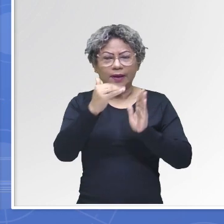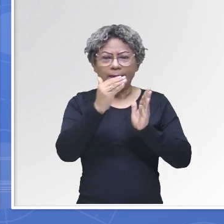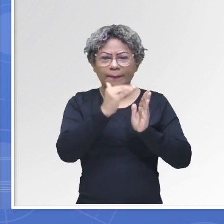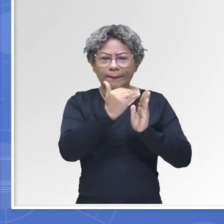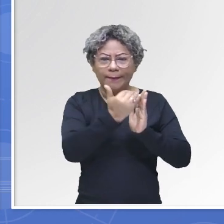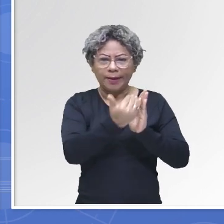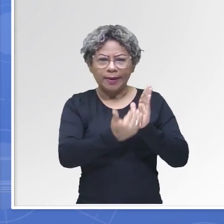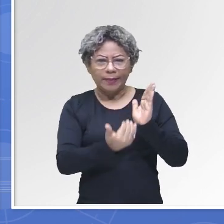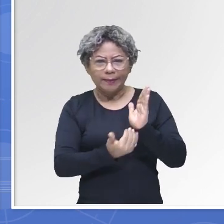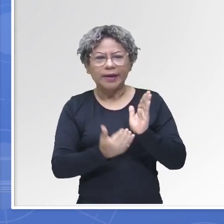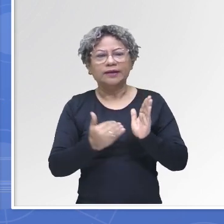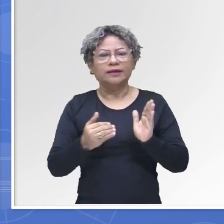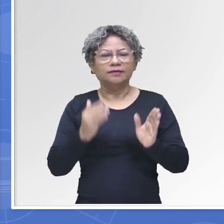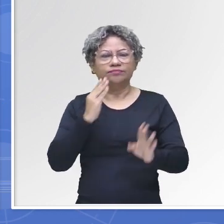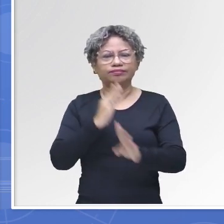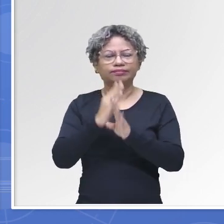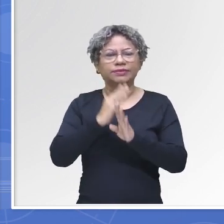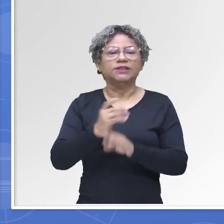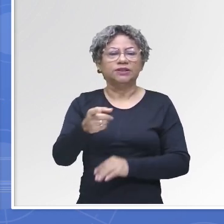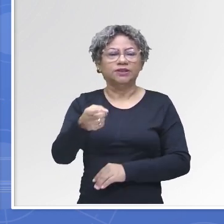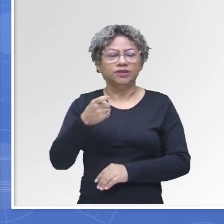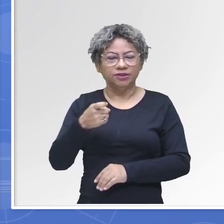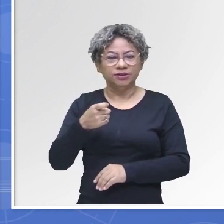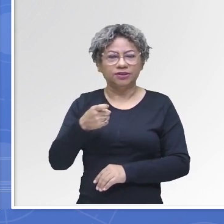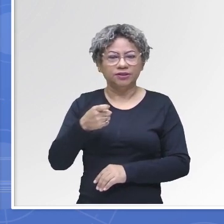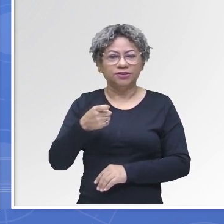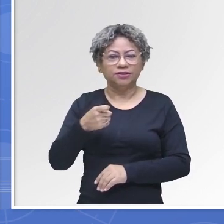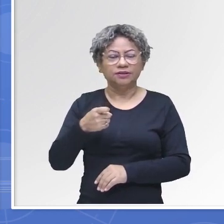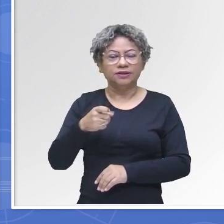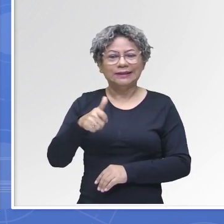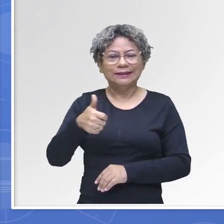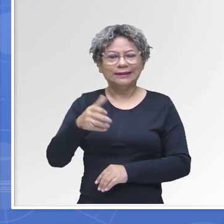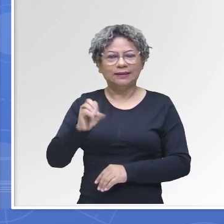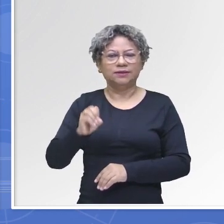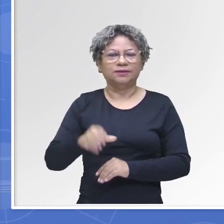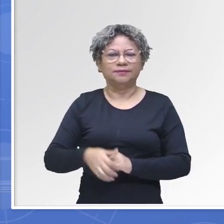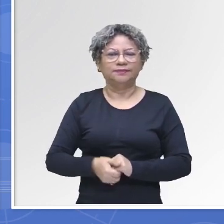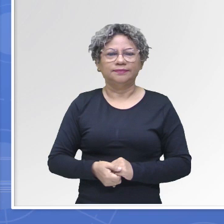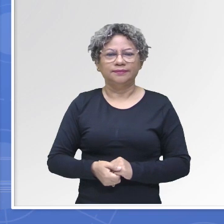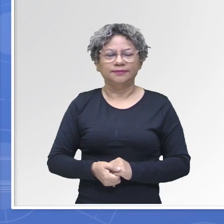nossa solução é 10 e 10.